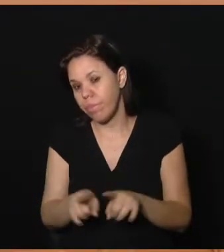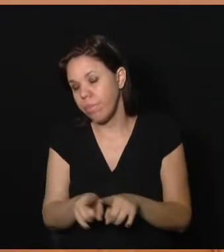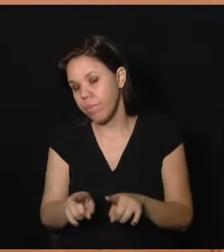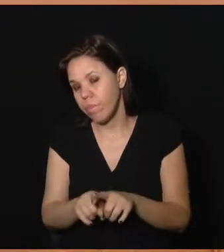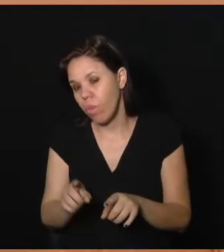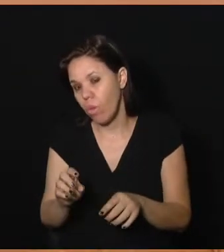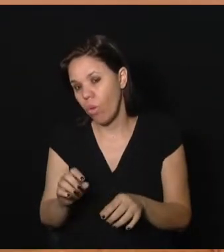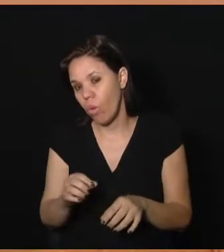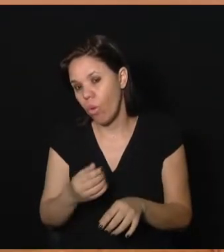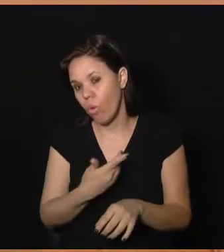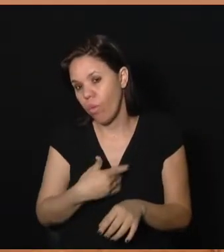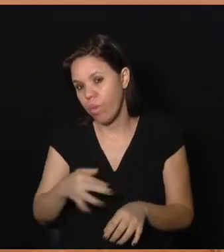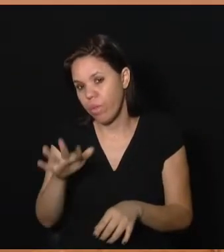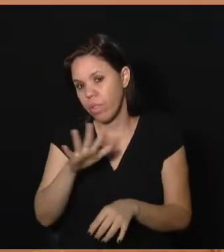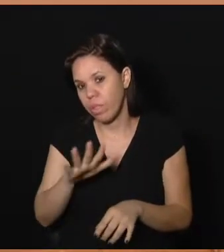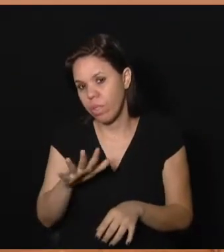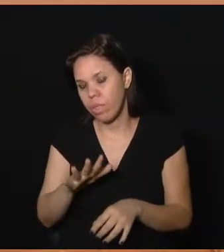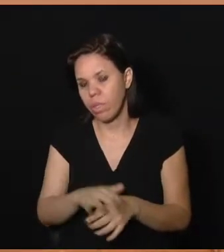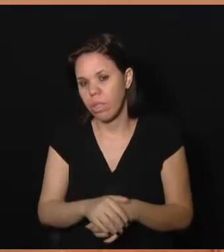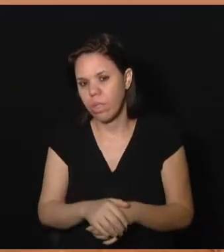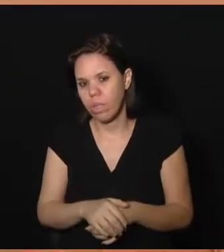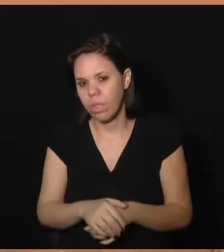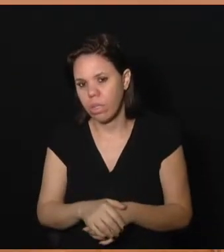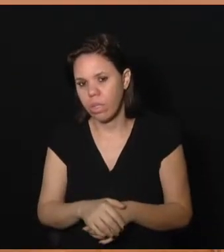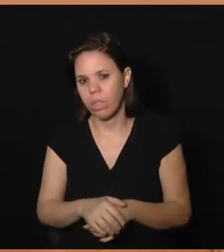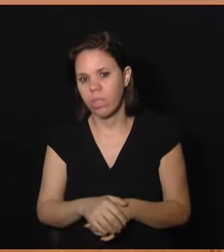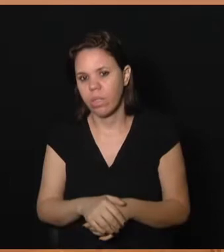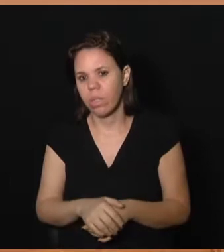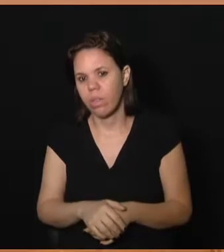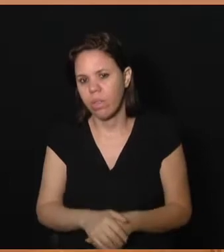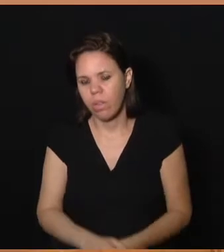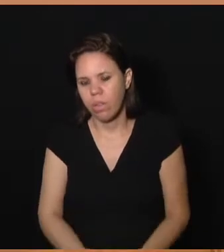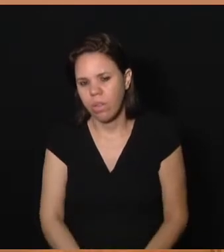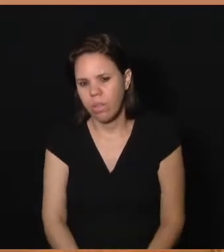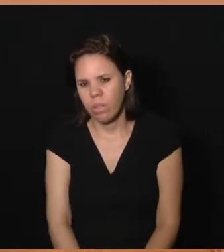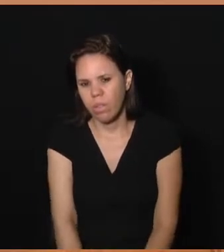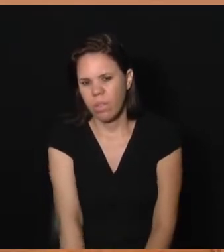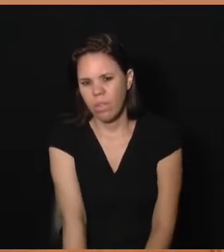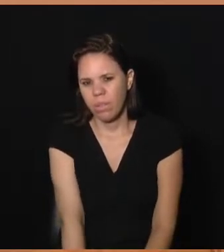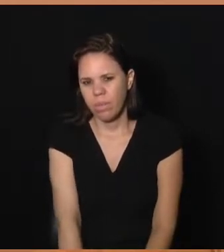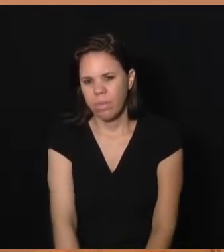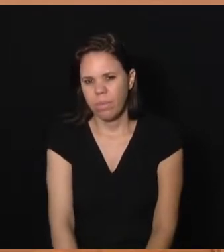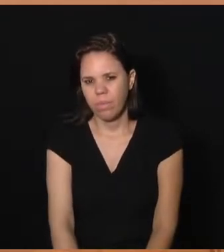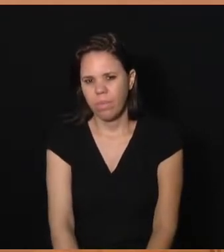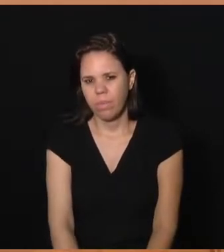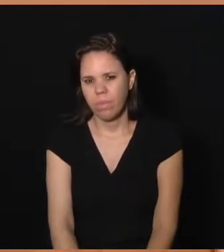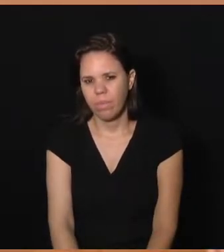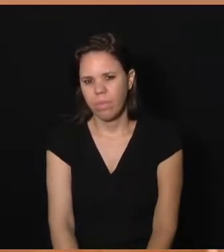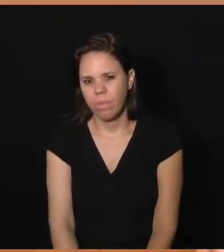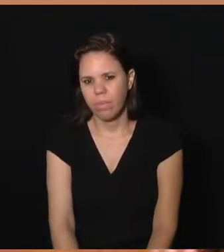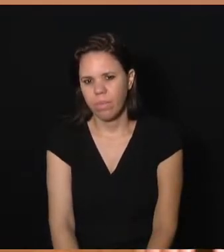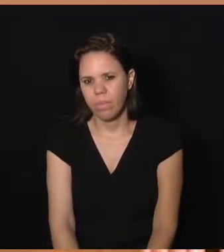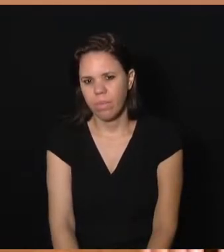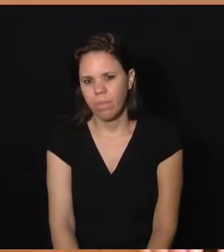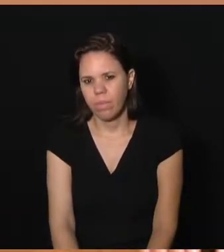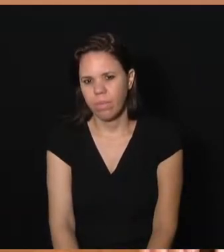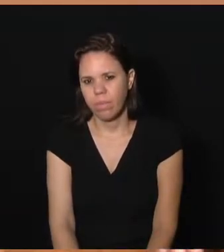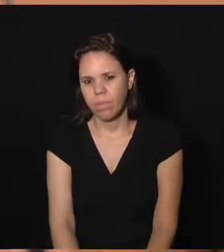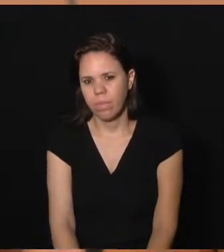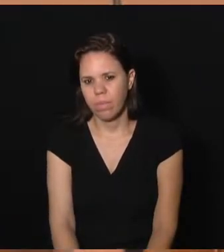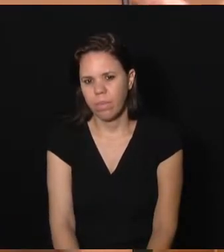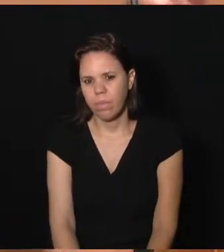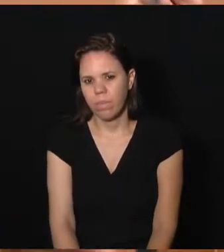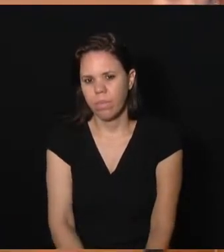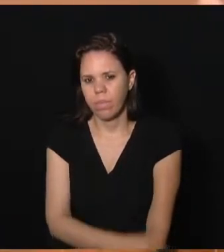lá fora, entendeu? O governo federal, entendi. Então, passa a palavra, eu já estou satisfeito, gostaria.